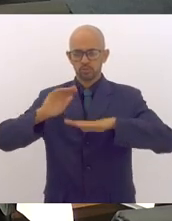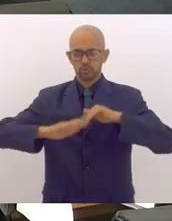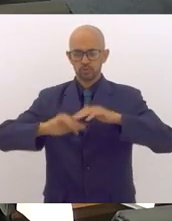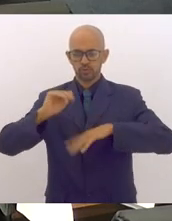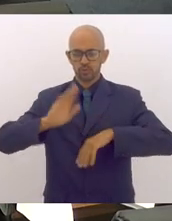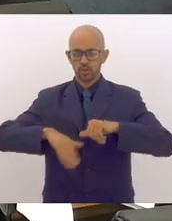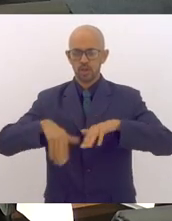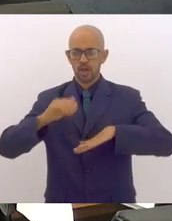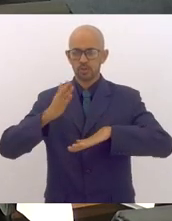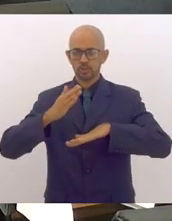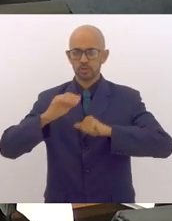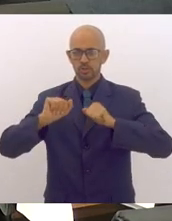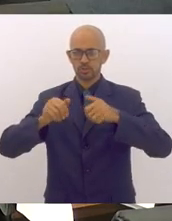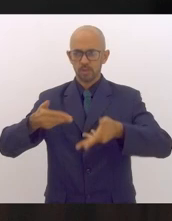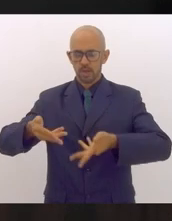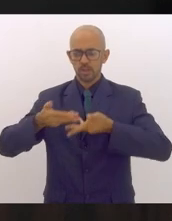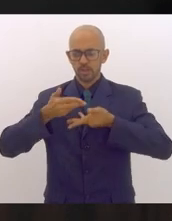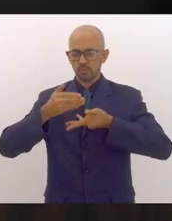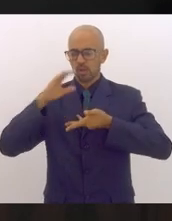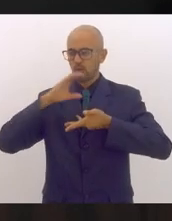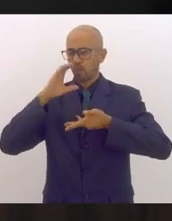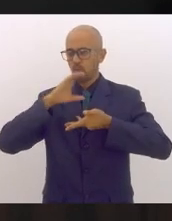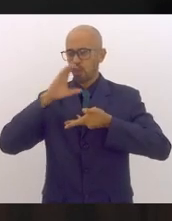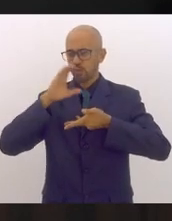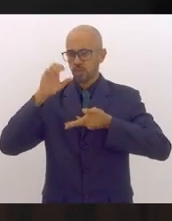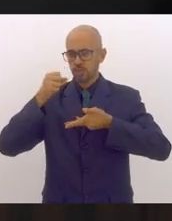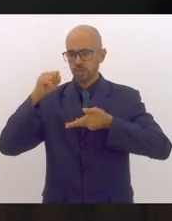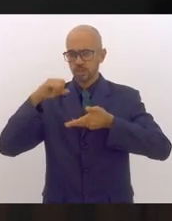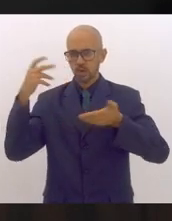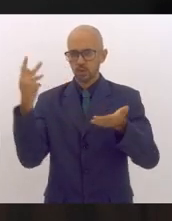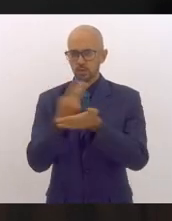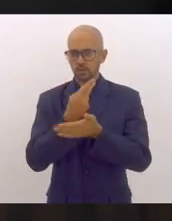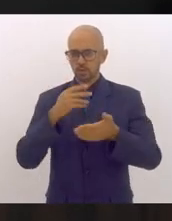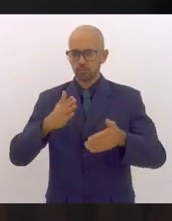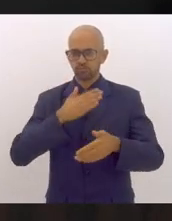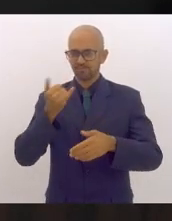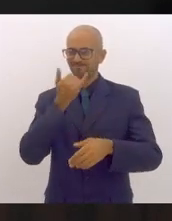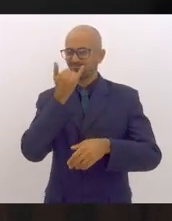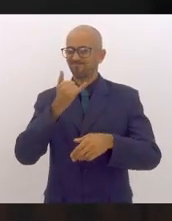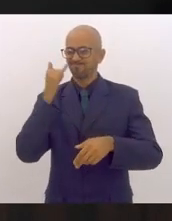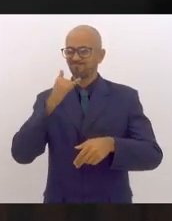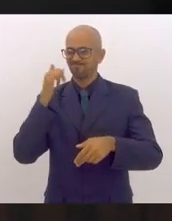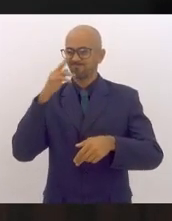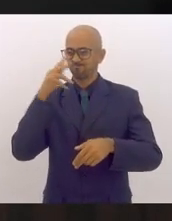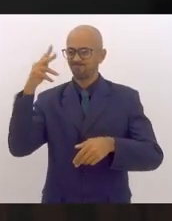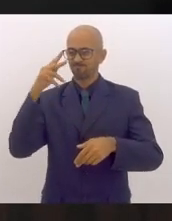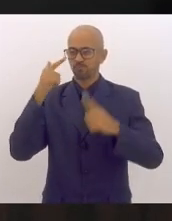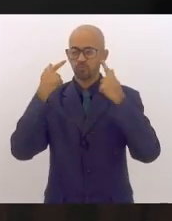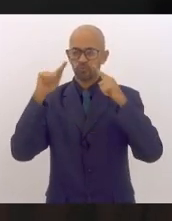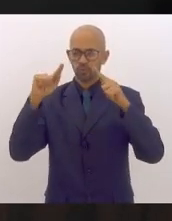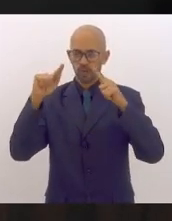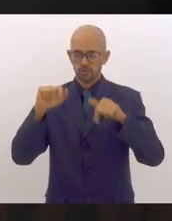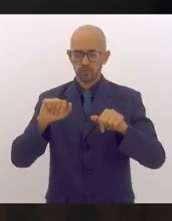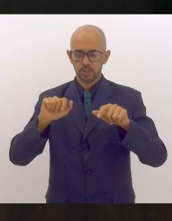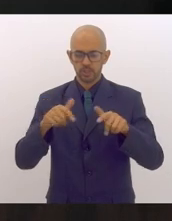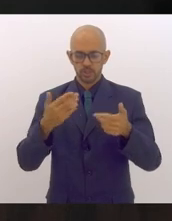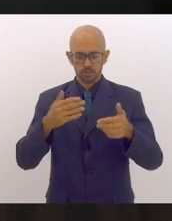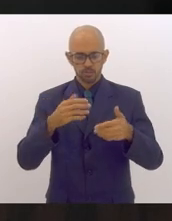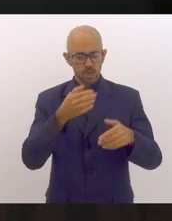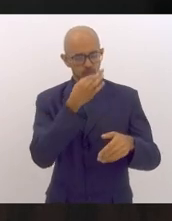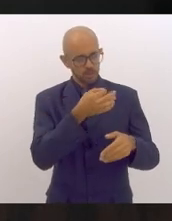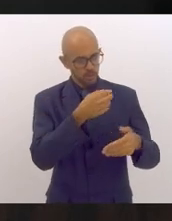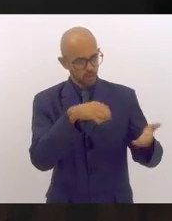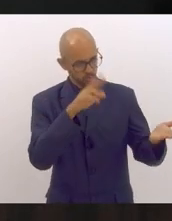de emergência para atendimento em caso de desastre ambiental ou de grande proporção. Pendente de parecer da Comissão de Emendas Constitucionais e Vetos, para emitir parecer, o